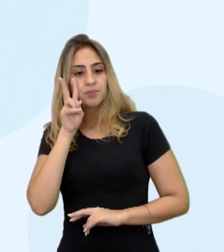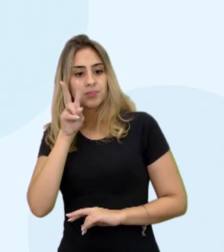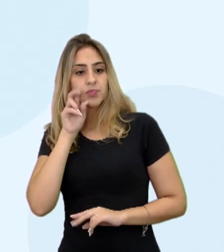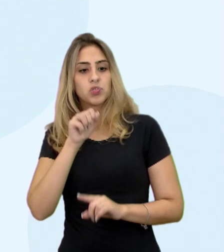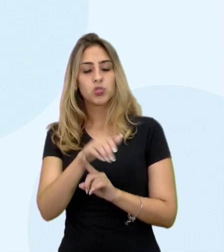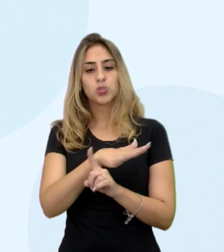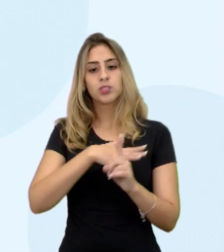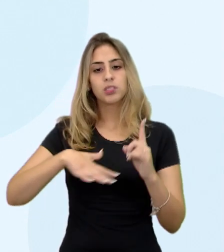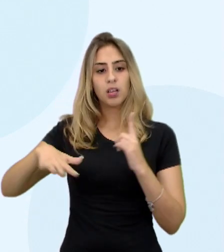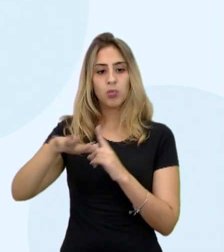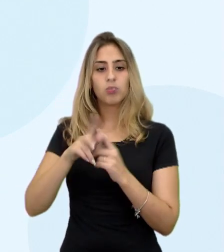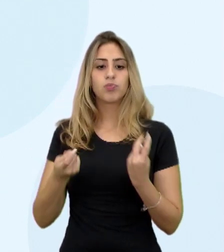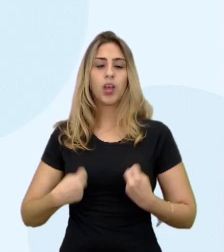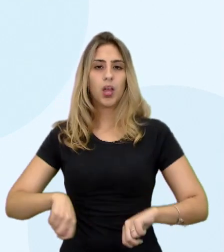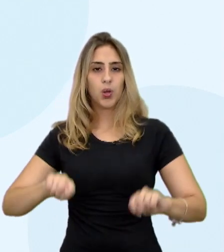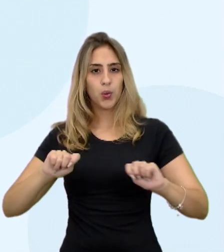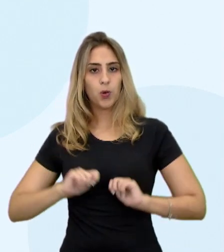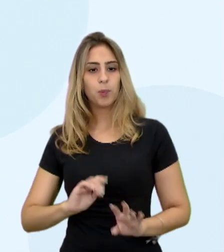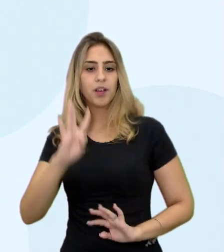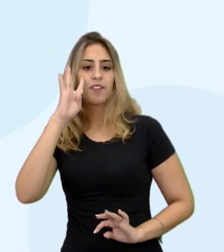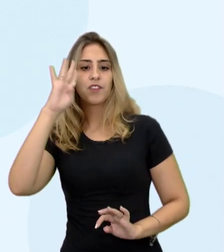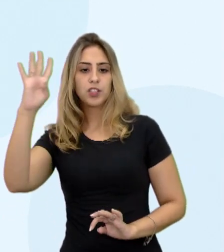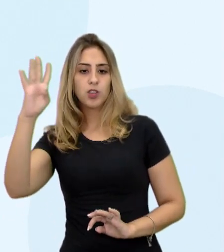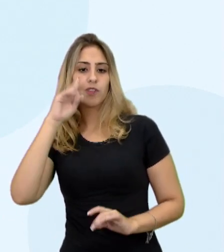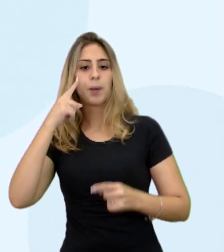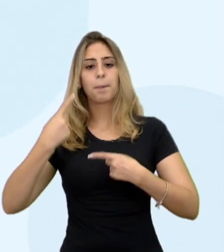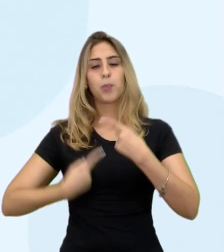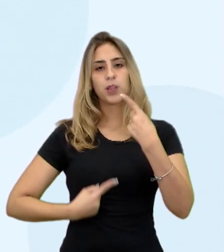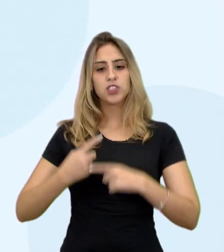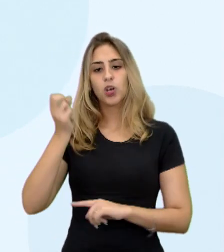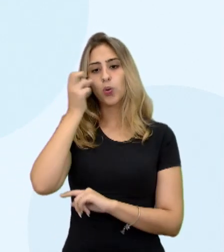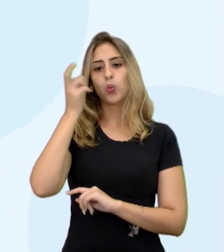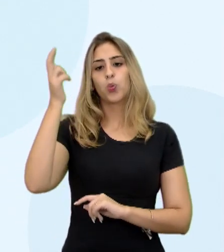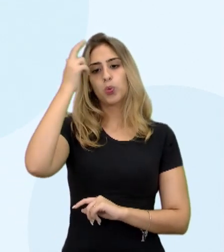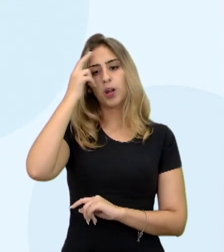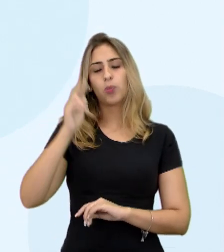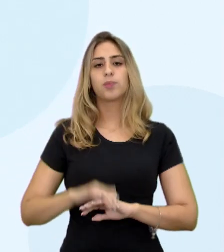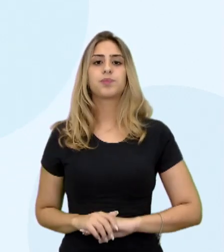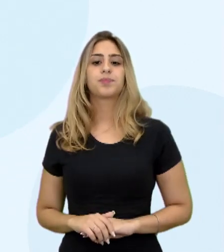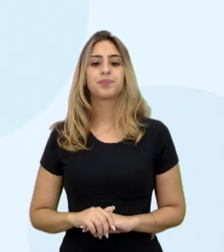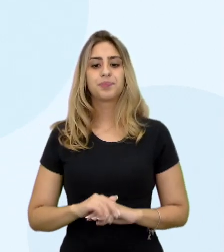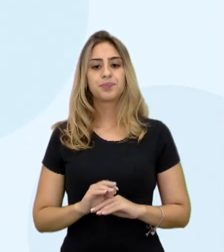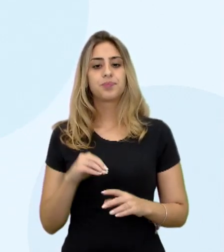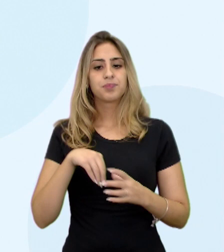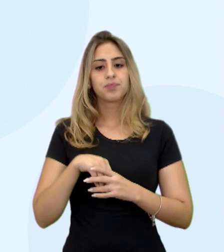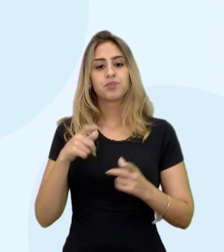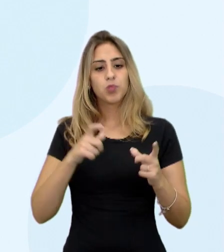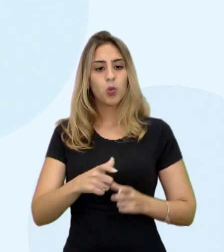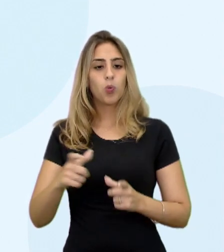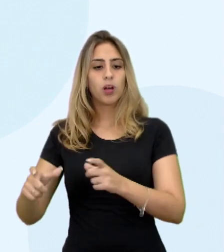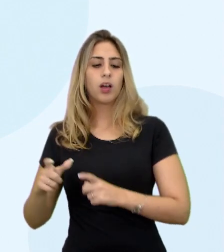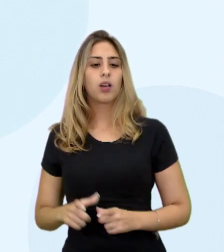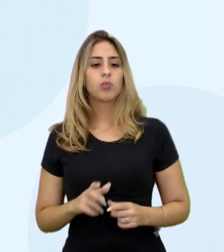histórica, social, econômica, filosófica, política ou cultural em âmbito local,